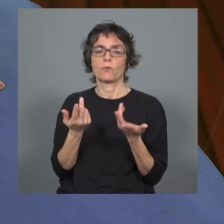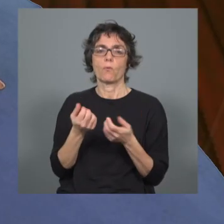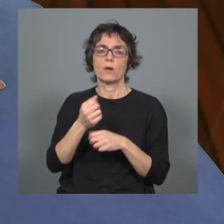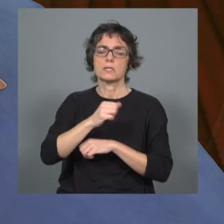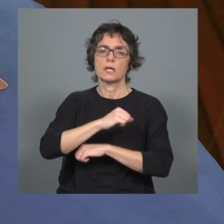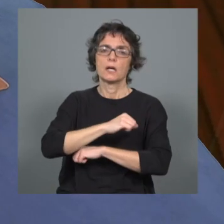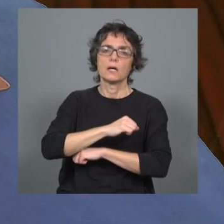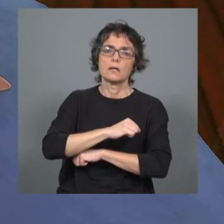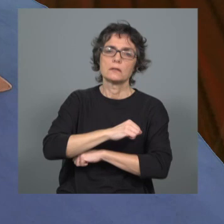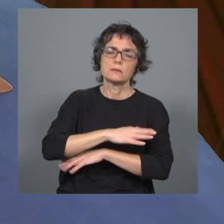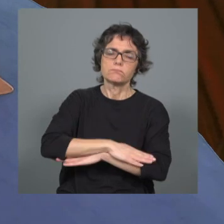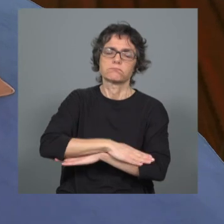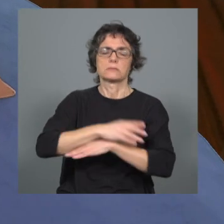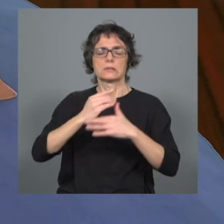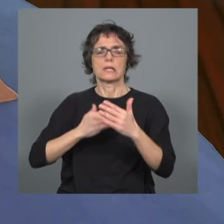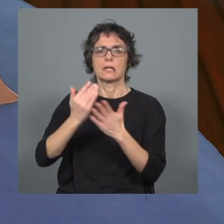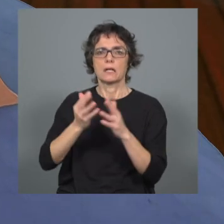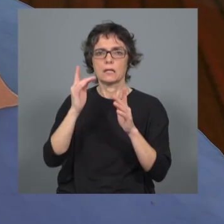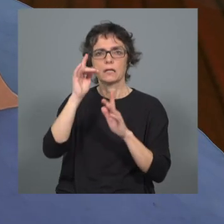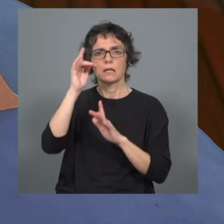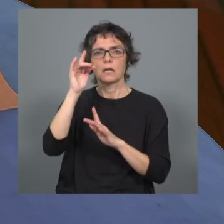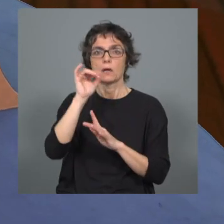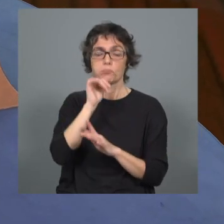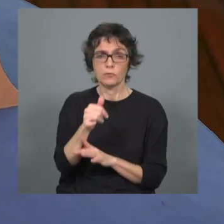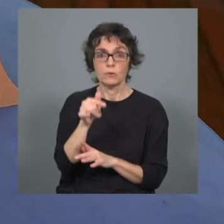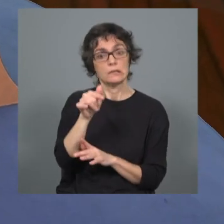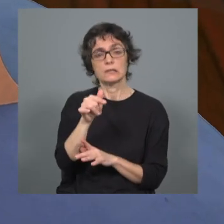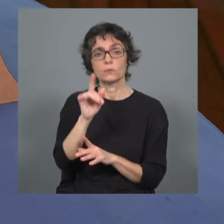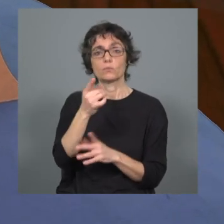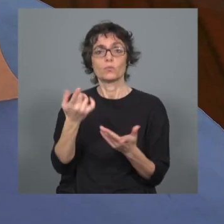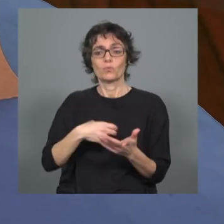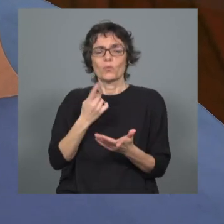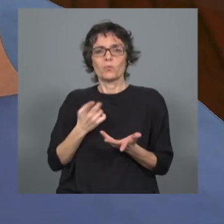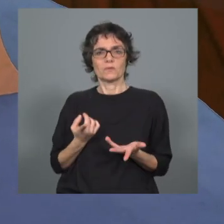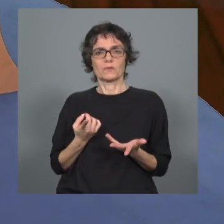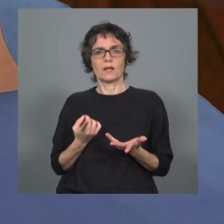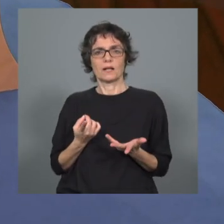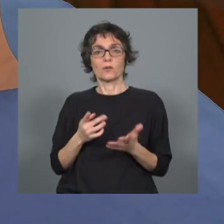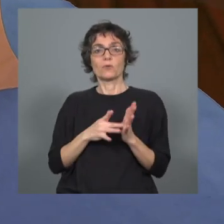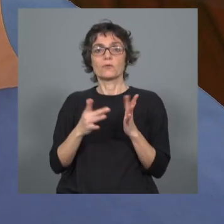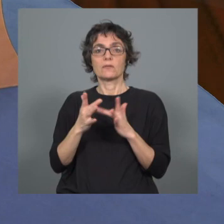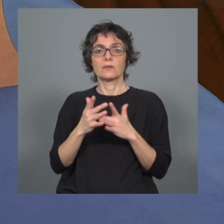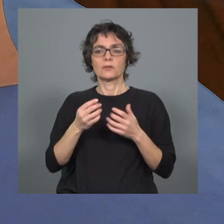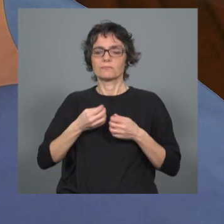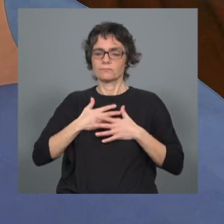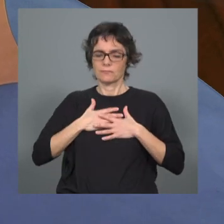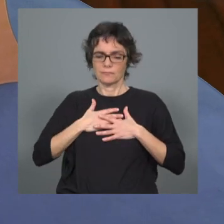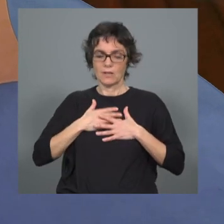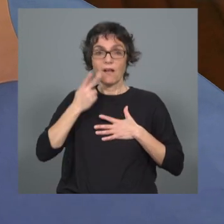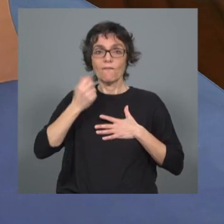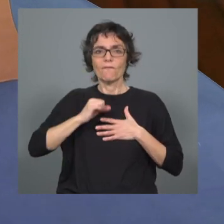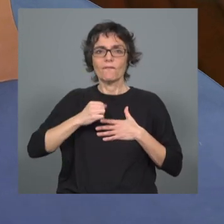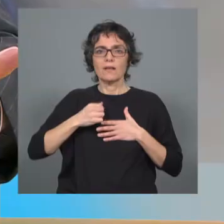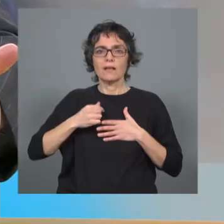cruz. E tudo isso resulta da doação. Deus deu o seu Filho ao mundo. E ele aceitou este